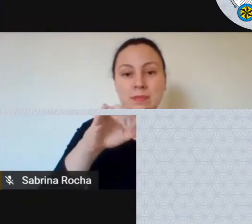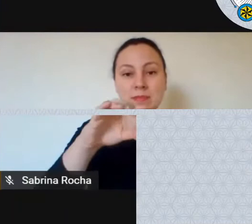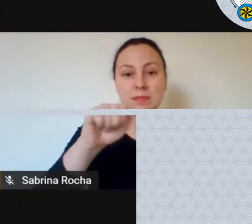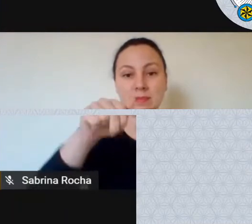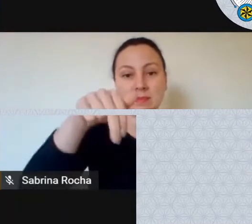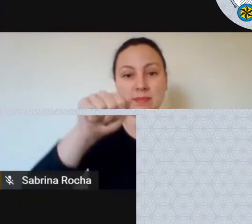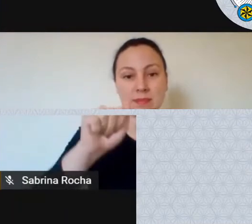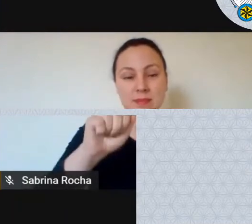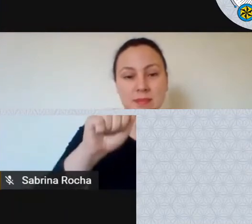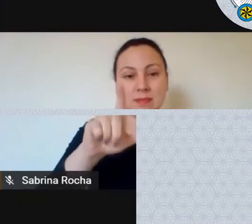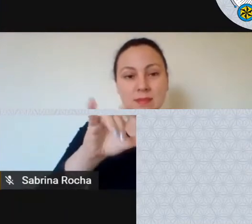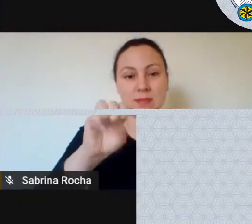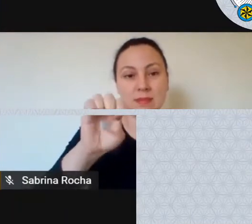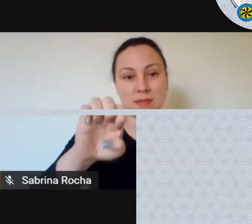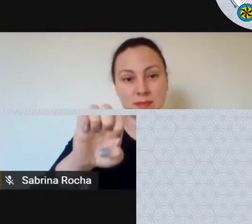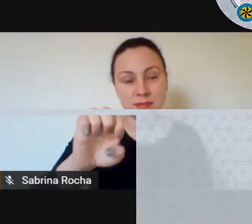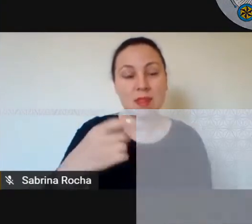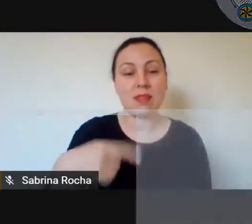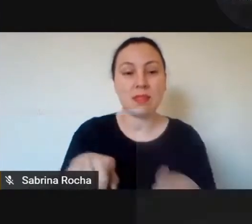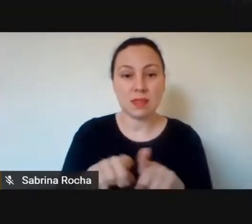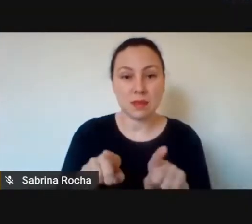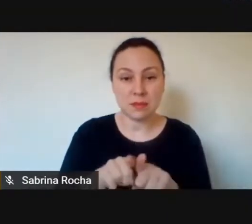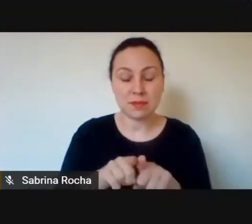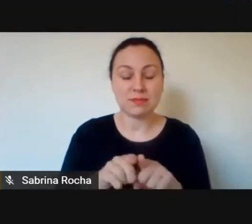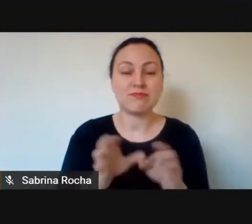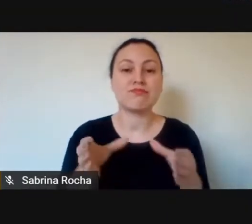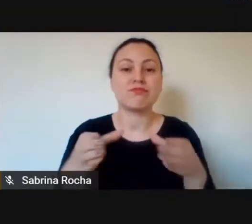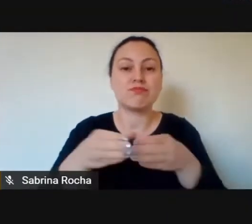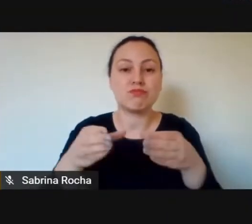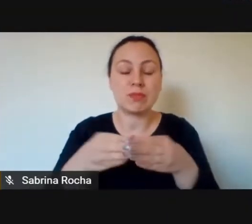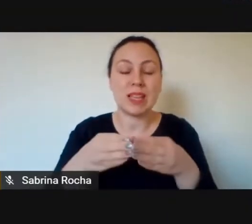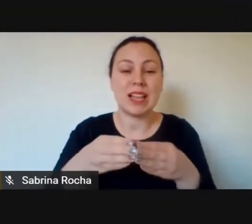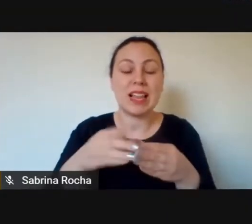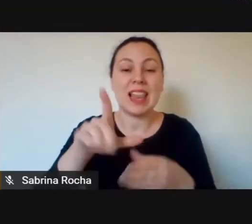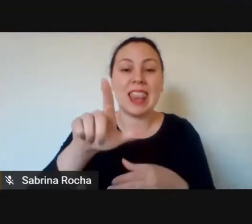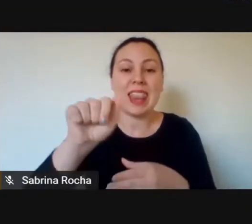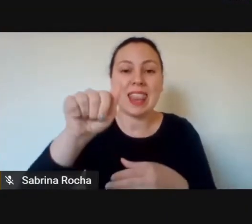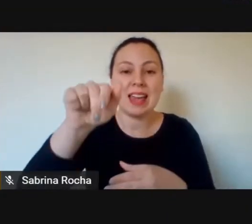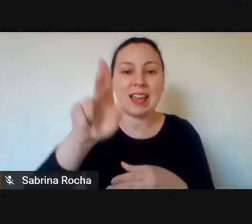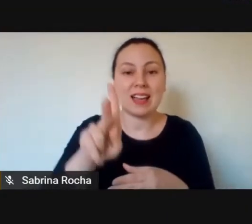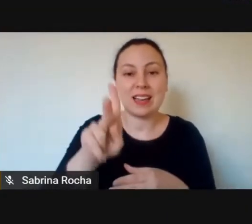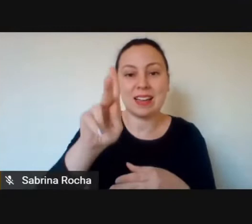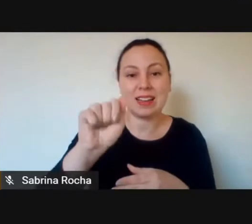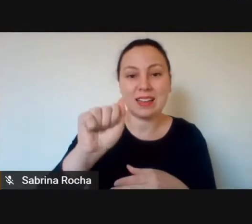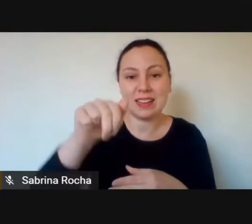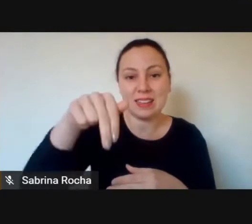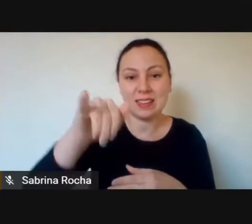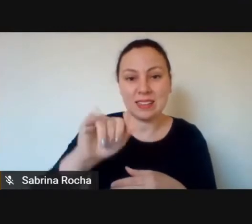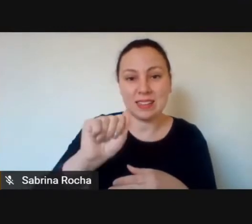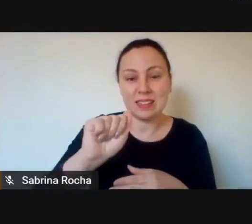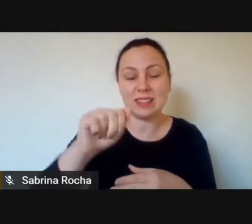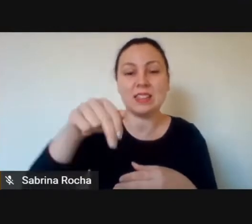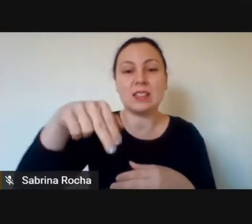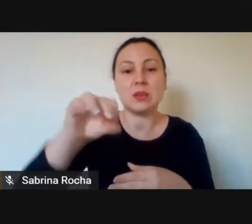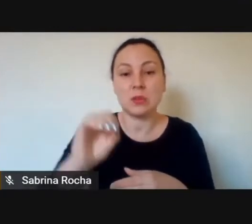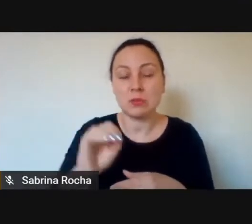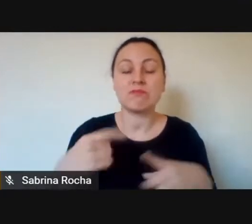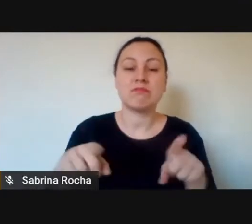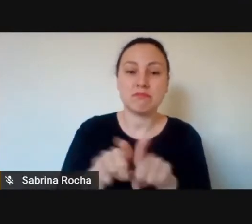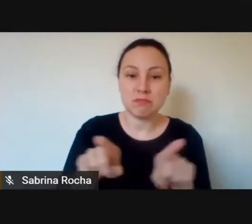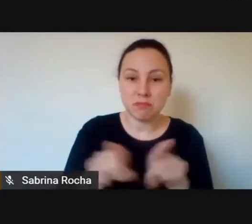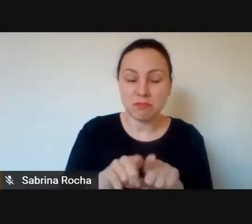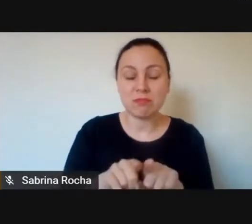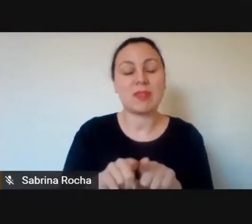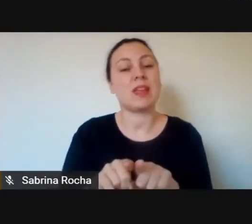Escola dos Fóruns do Campo Lacaniano, 2 vezes agraciado com o Prêmio Jabuti, articulista da Boitempo, da Wall